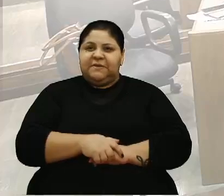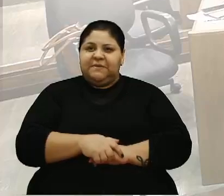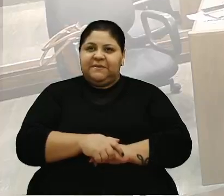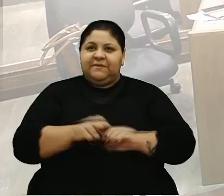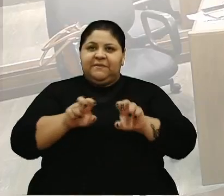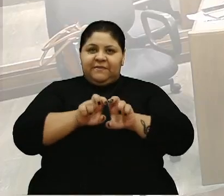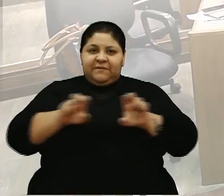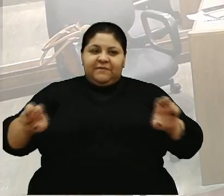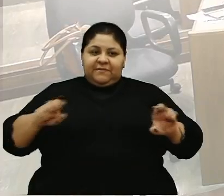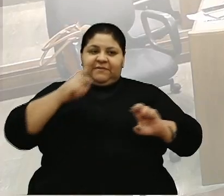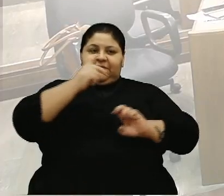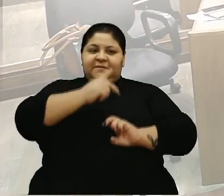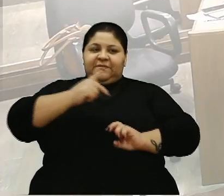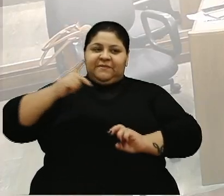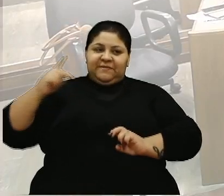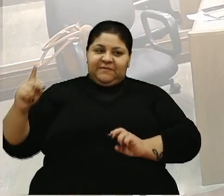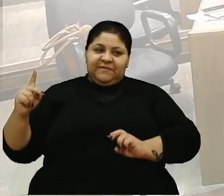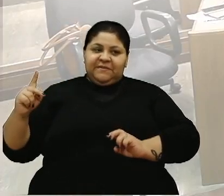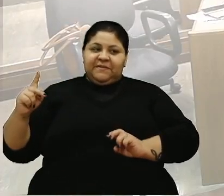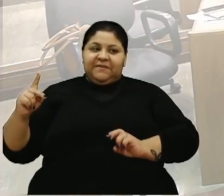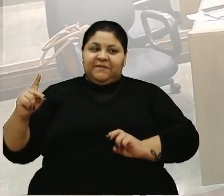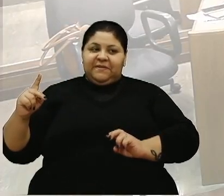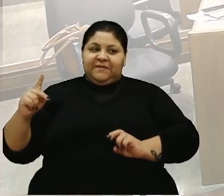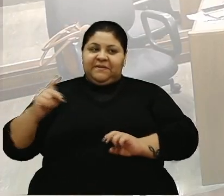Do PP, vereadora Gladys Frisso.